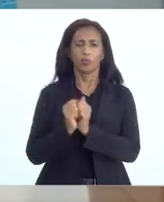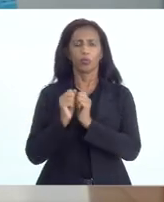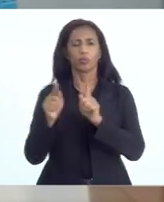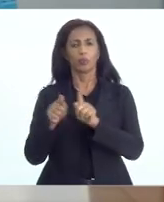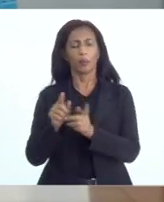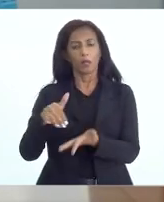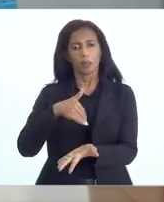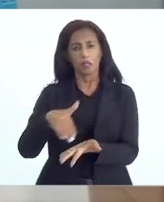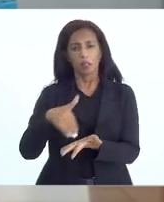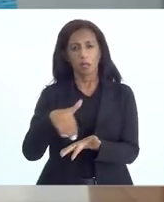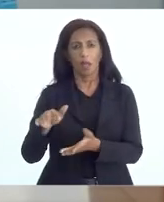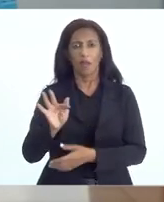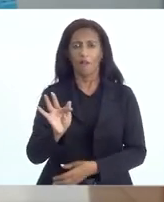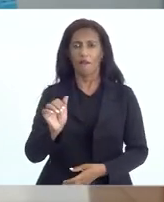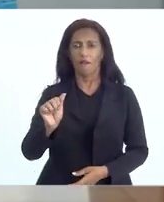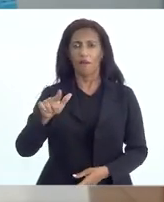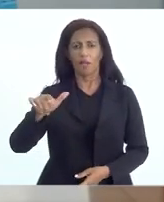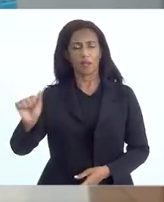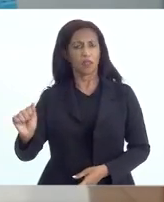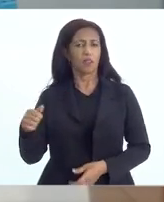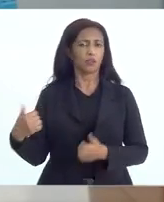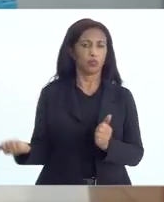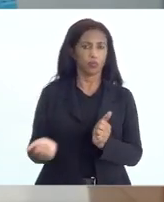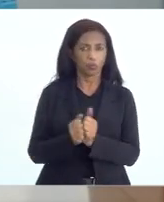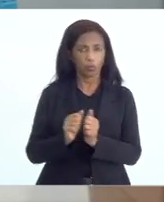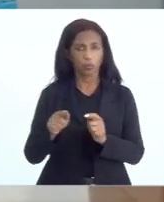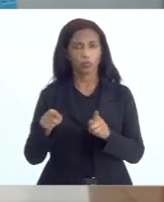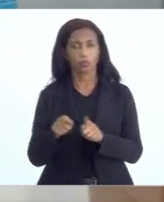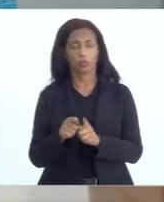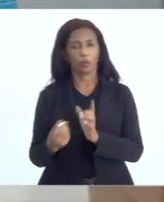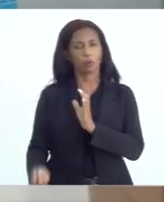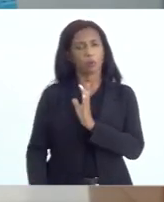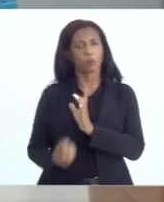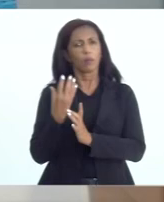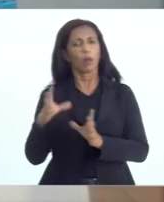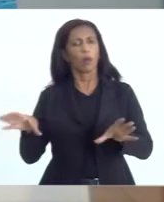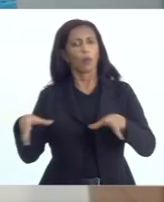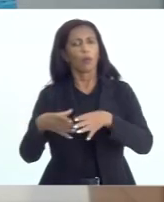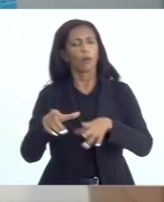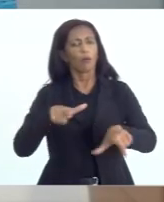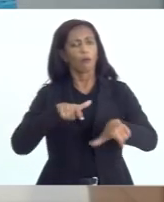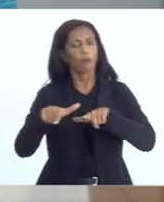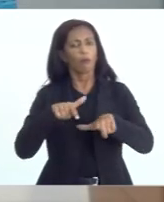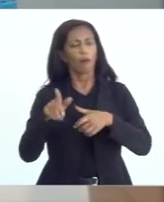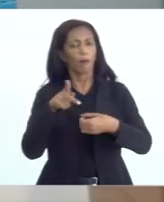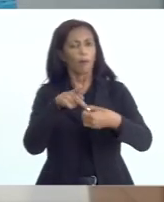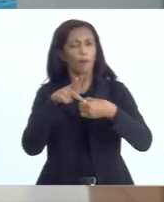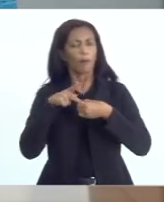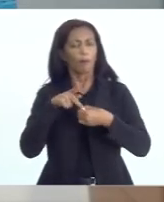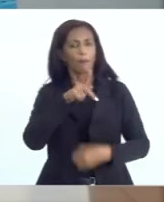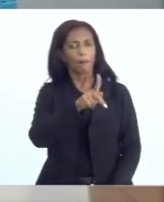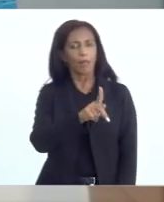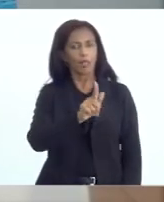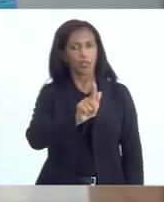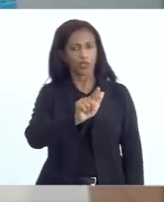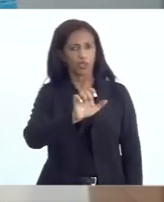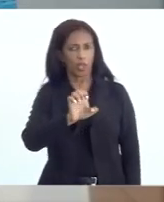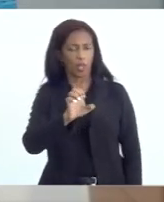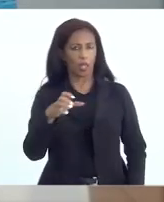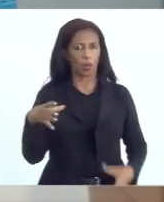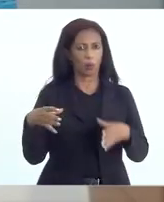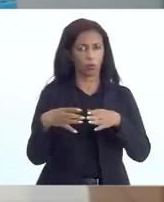o nosso secretário de fazenda teve conosco Nós criamos um grupo de trabalho na Procuradoria Geral do Estado